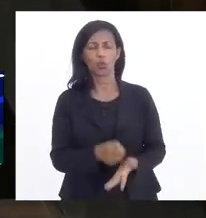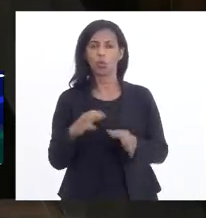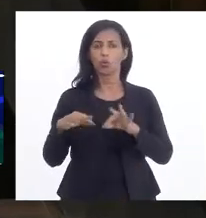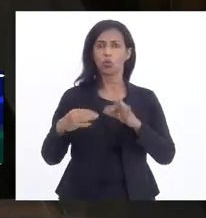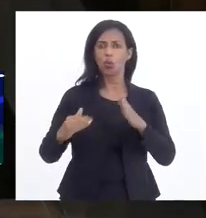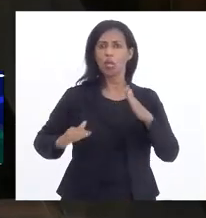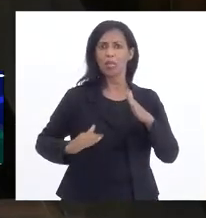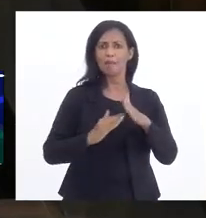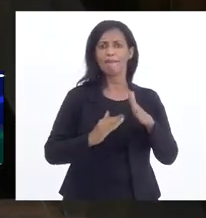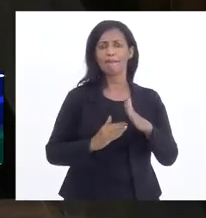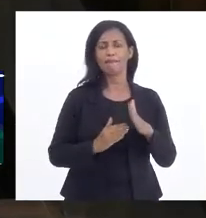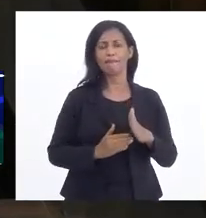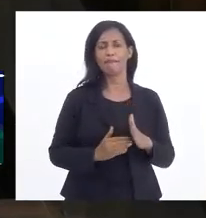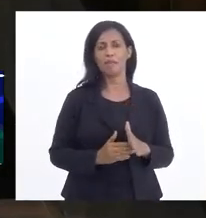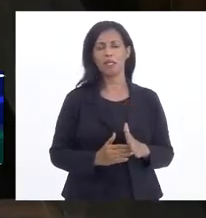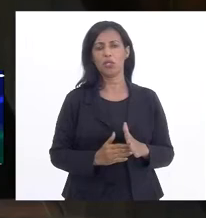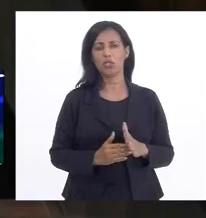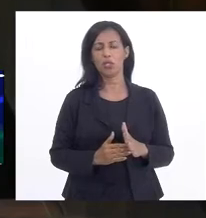de limites